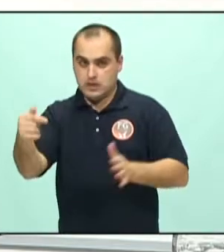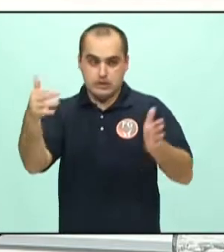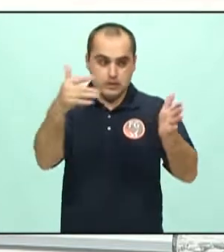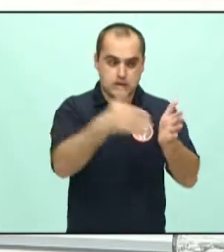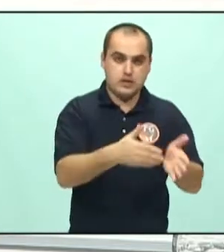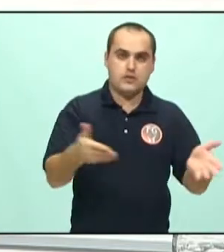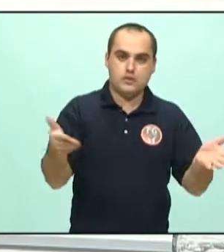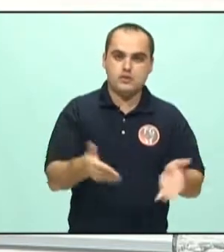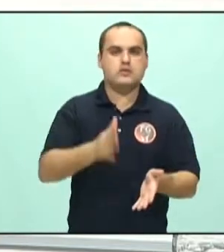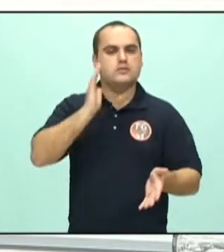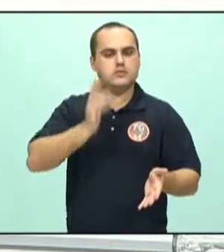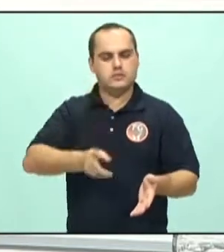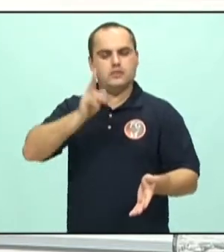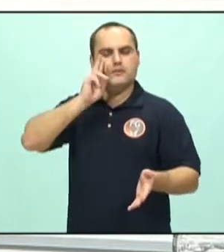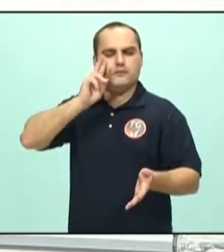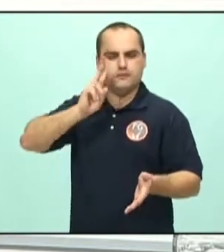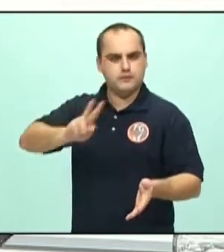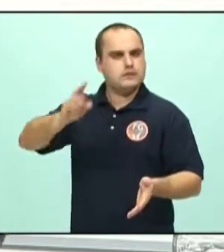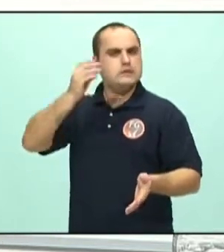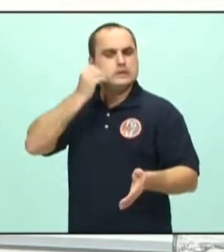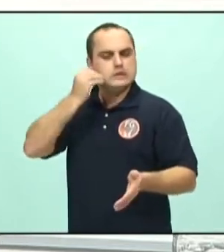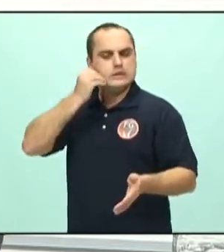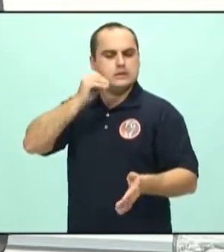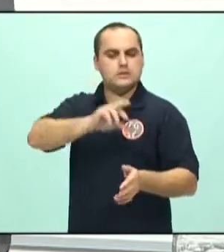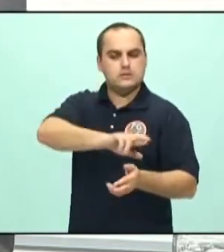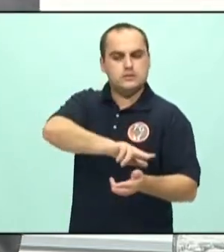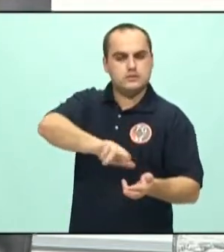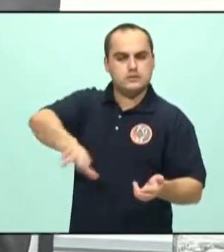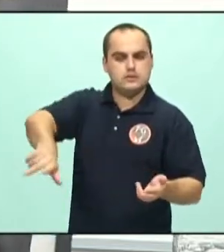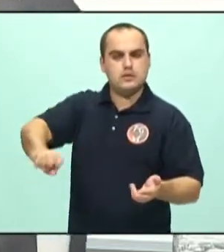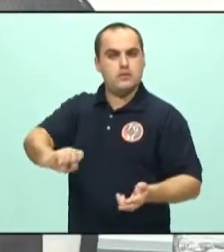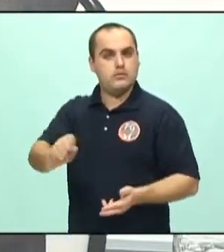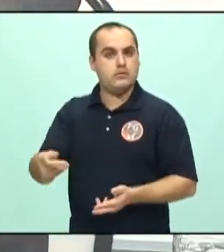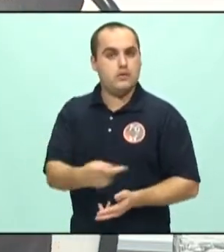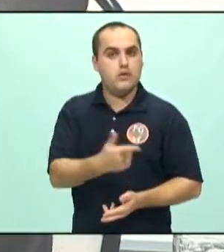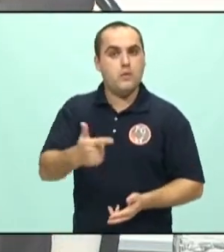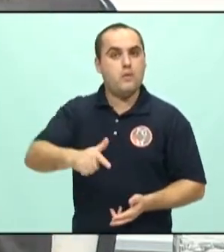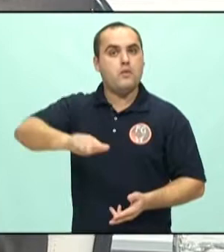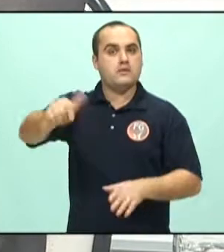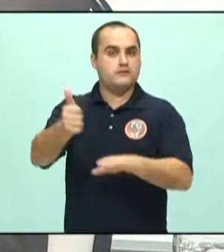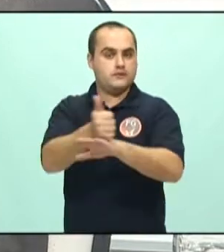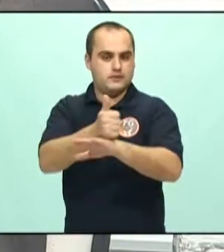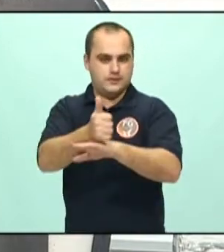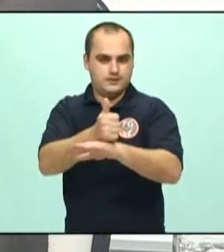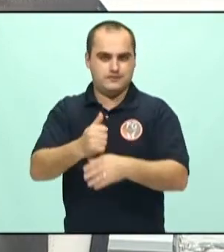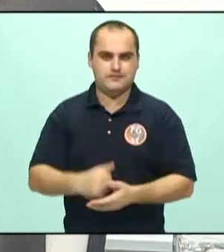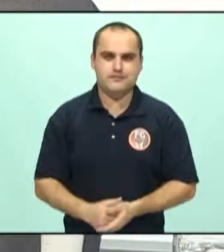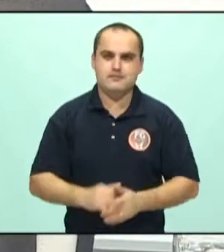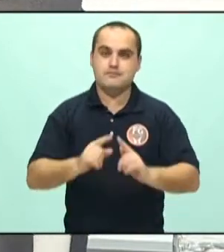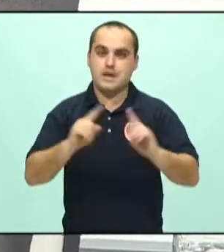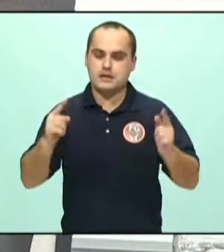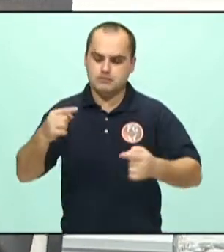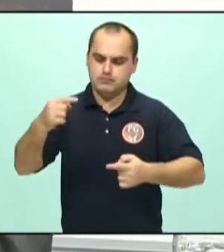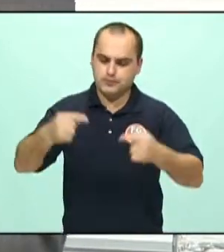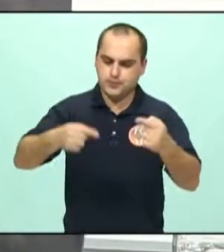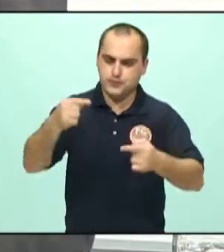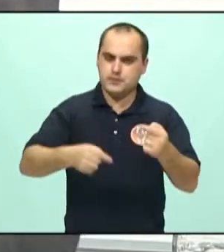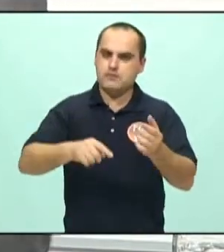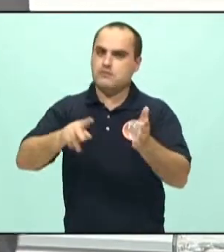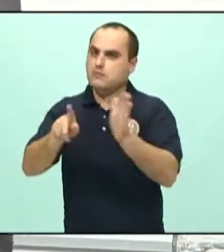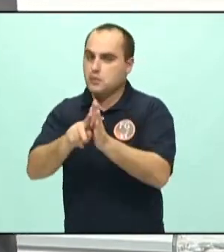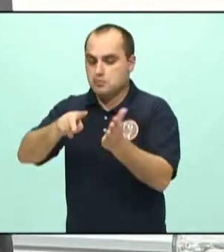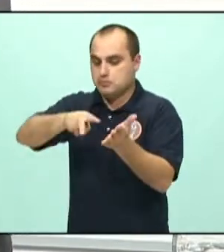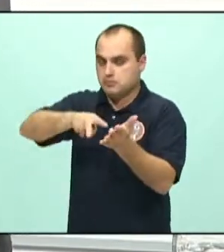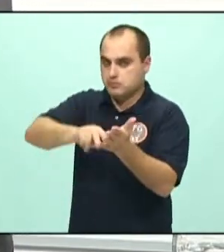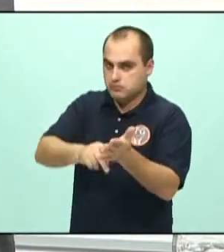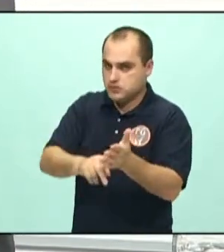já vislumbramos a oportunidade para novos postos profissionais. Mas isso é uma discussão que tem sido feita pela Intersindical, em